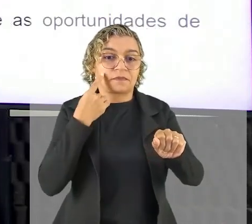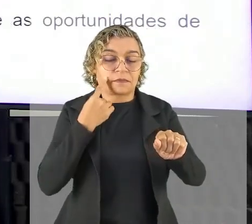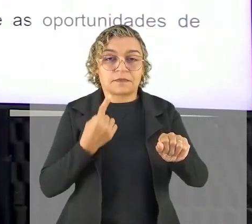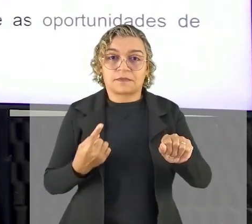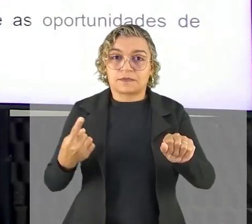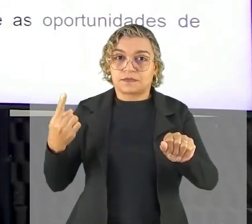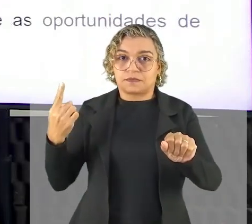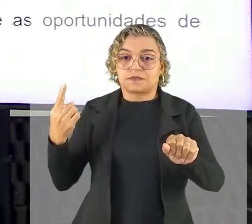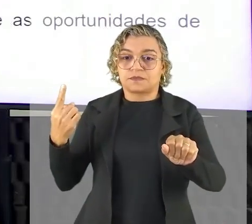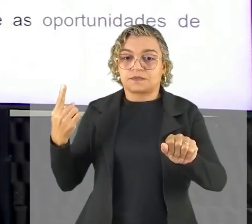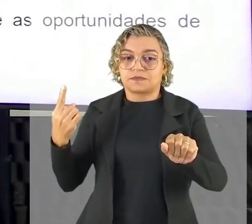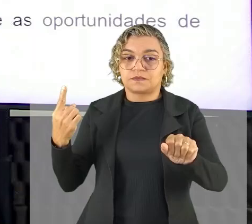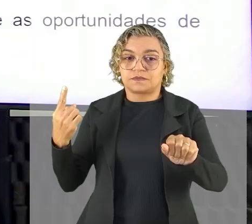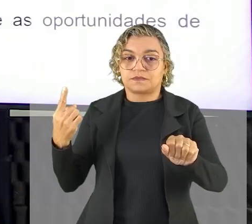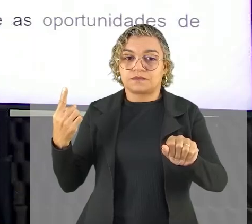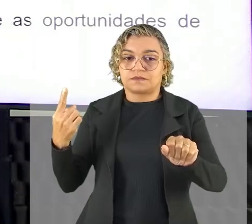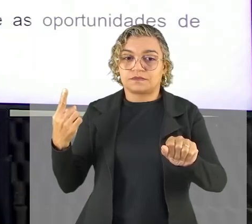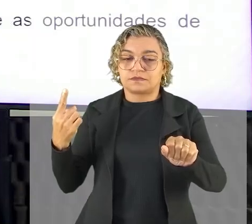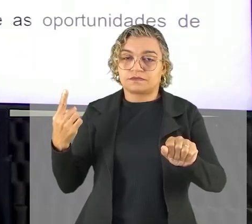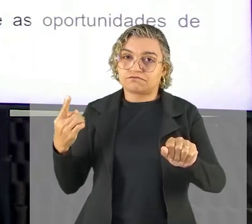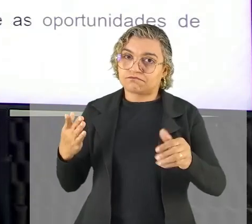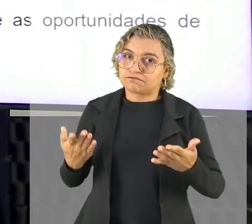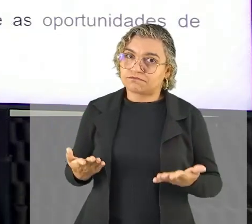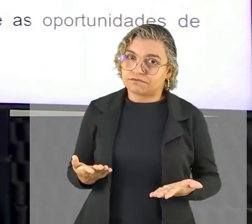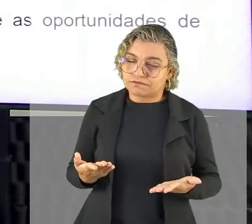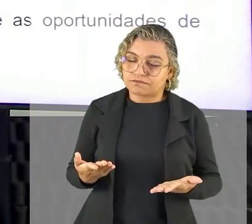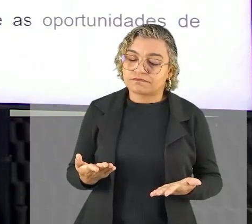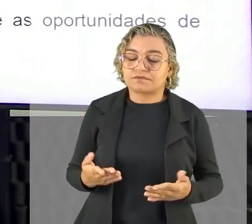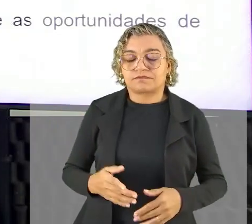e suas novas produções no YouTube. Bom, gente,